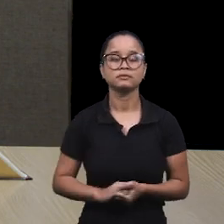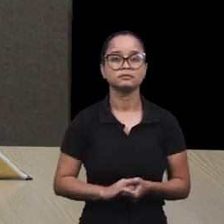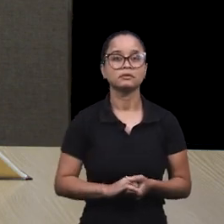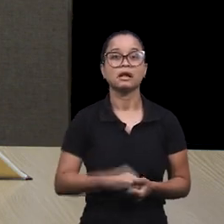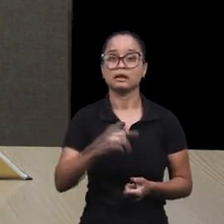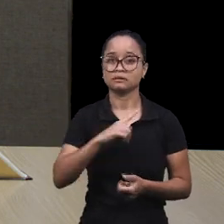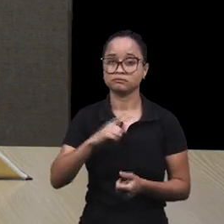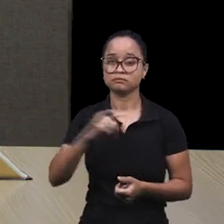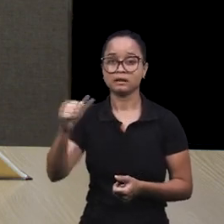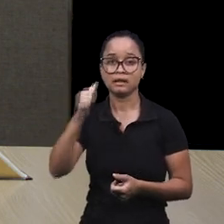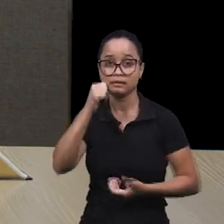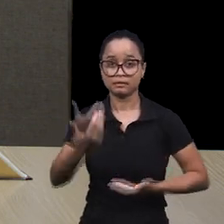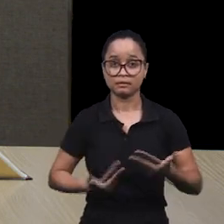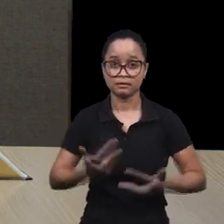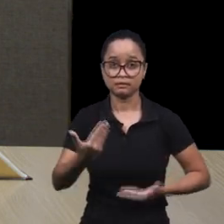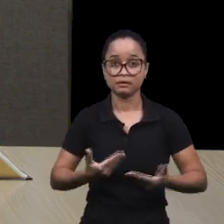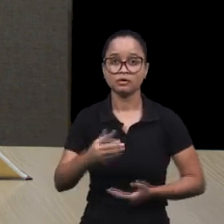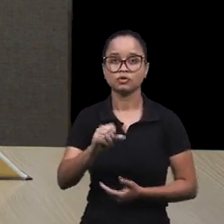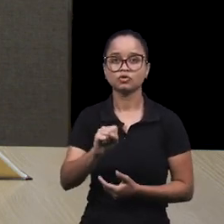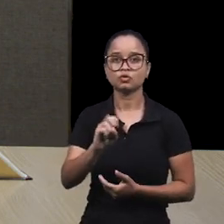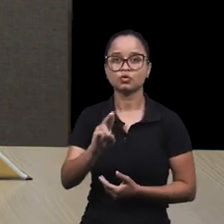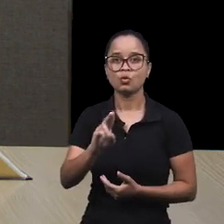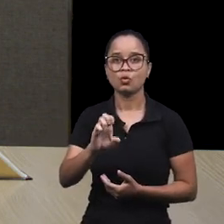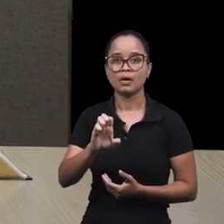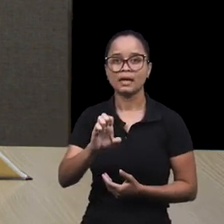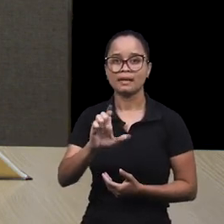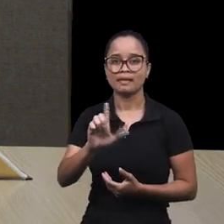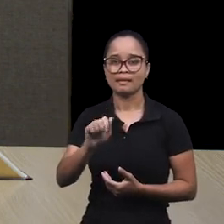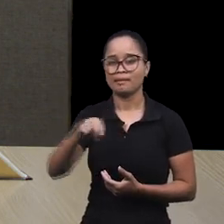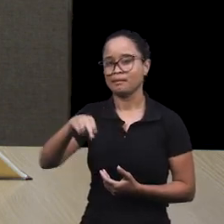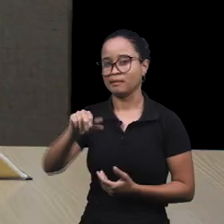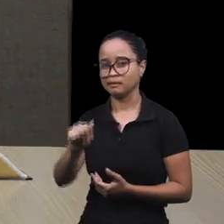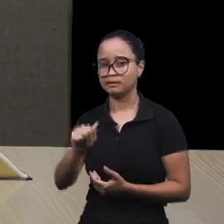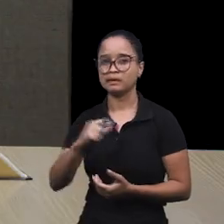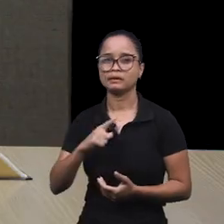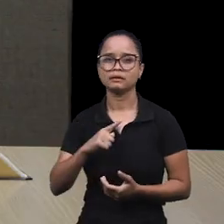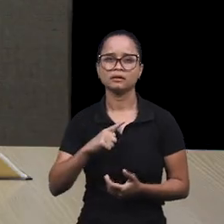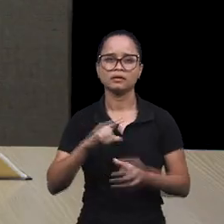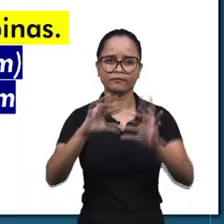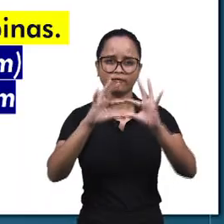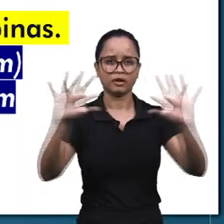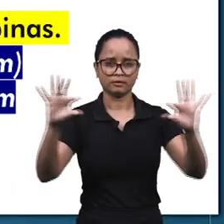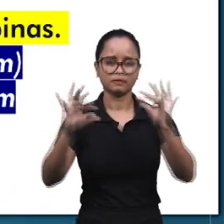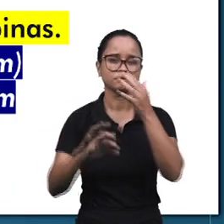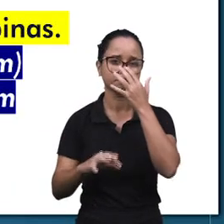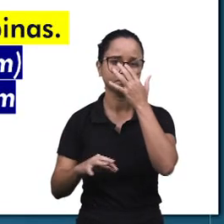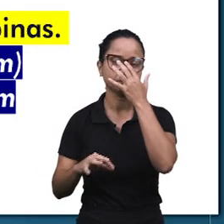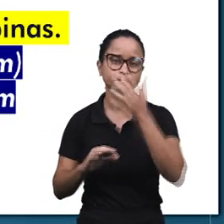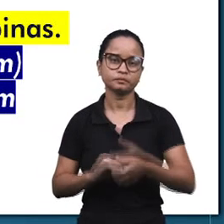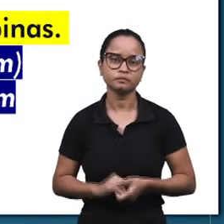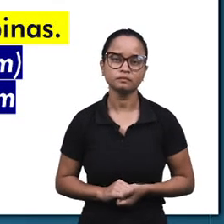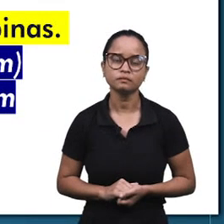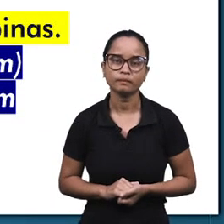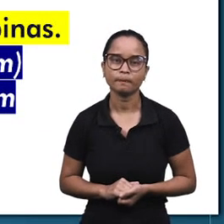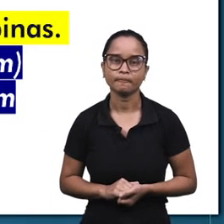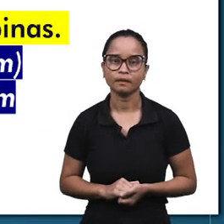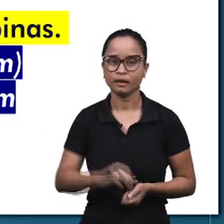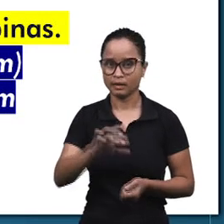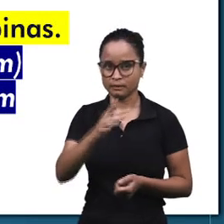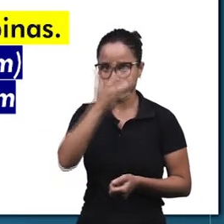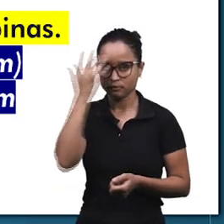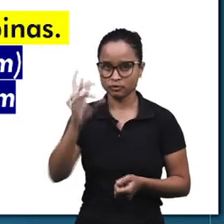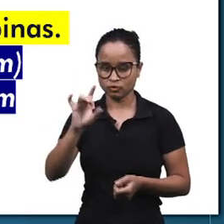Sifeld Ferreira. E o que a irmã Suelana escreveu é o seguinte, ela escreveu assim: aqueles que